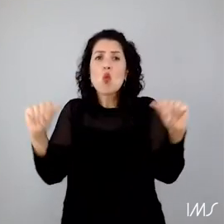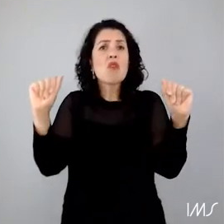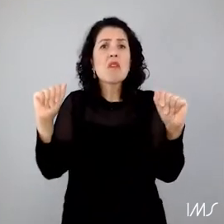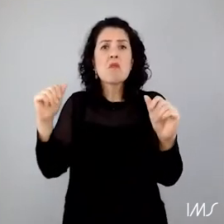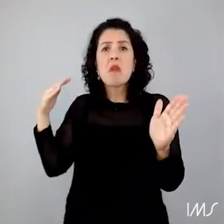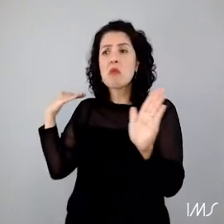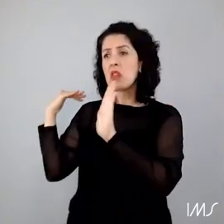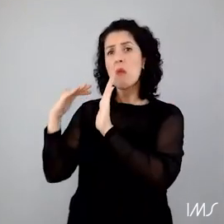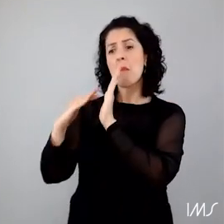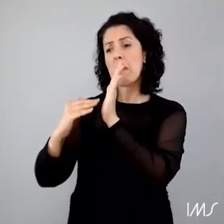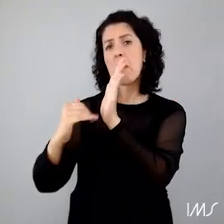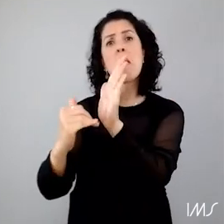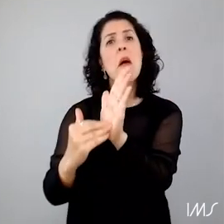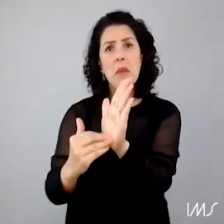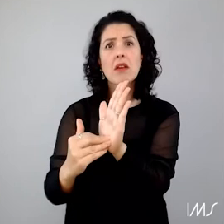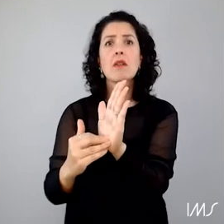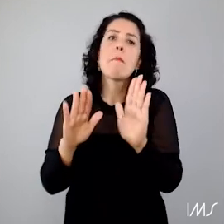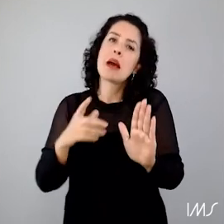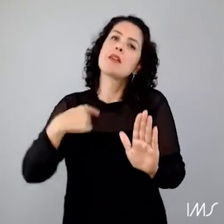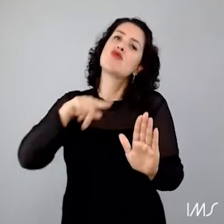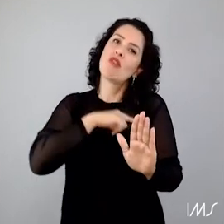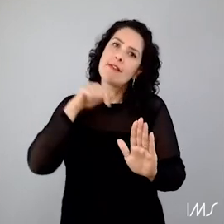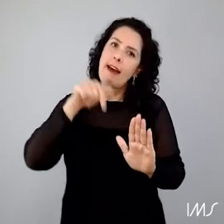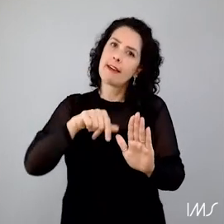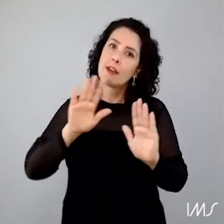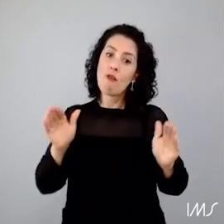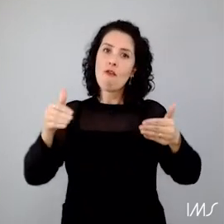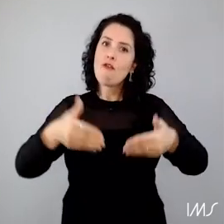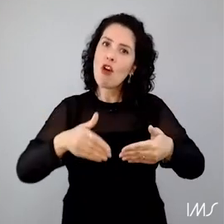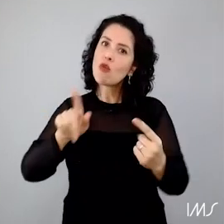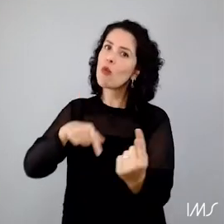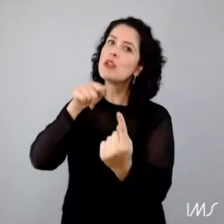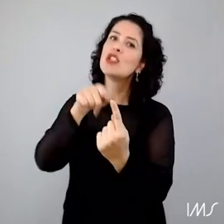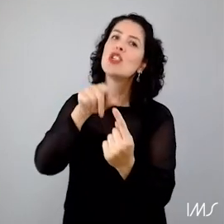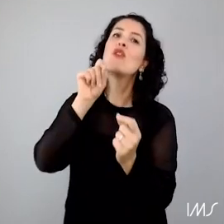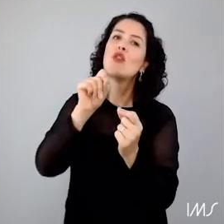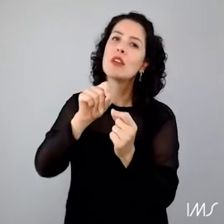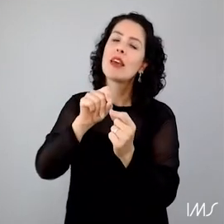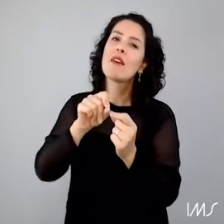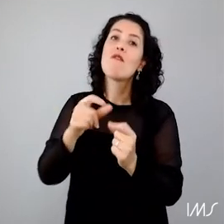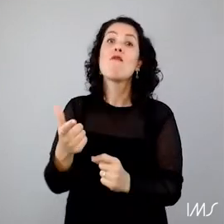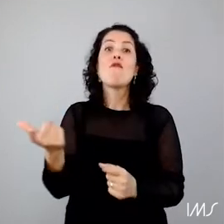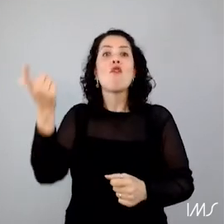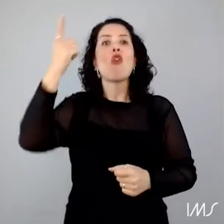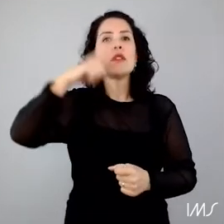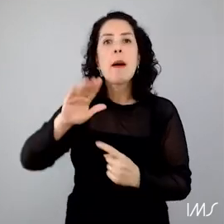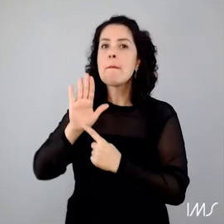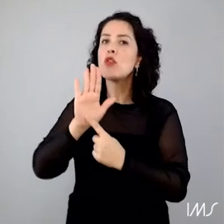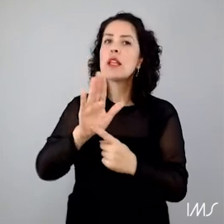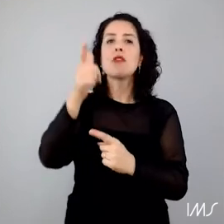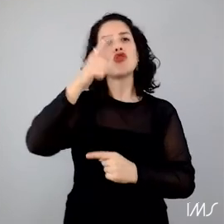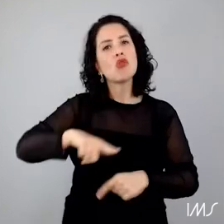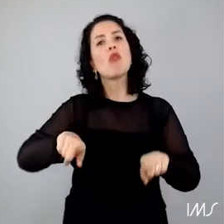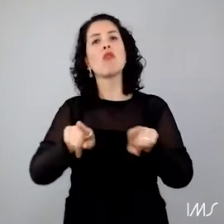pode ser recuperado, como esse fórum, os trabalhos em torno, né, da atividade desses artistas demonstra, né,